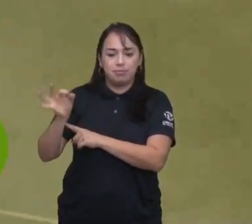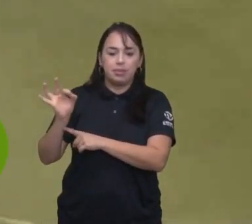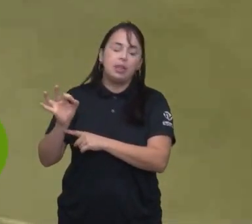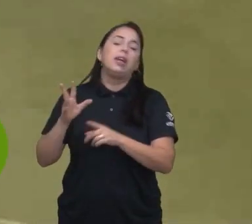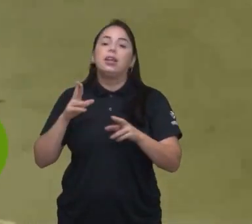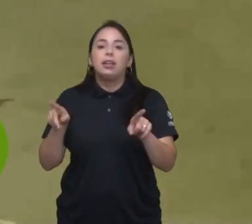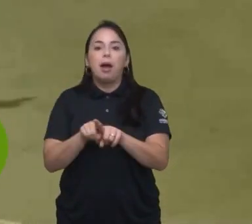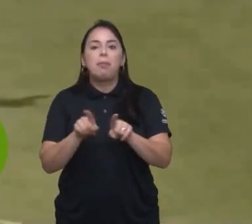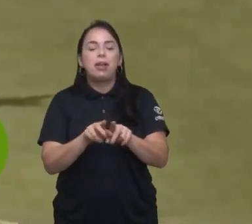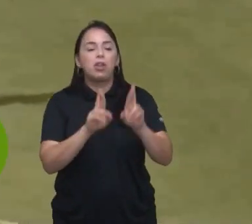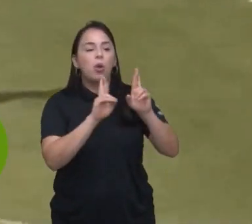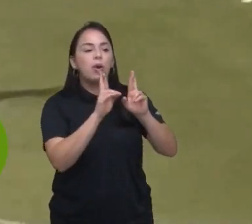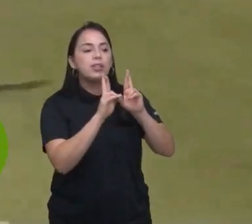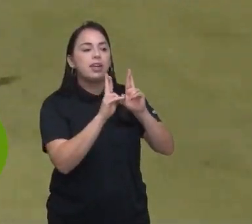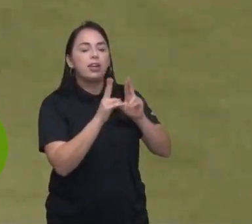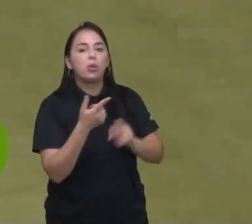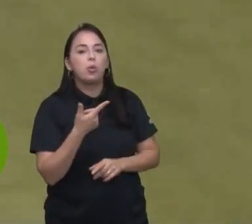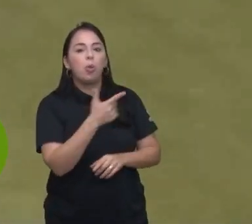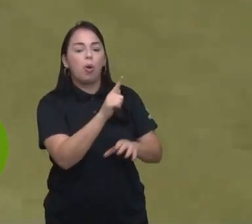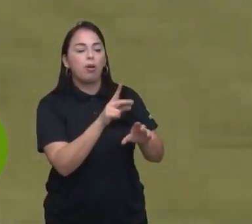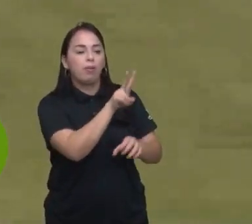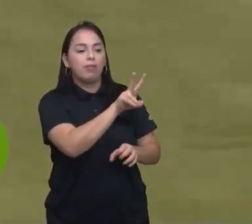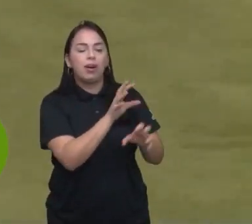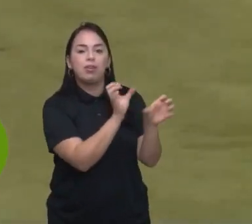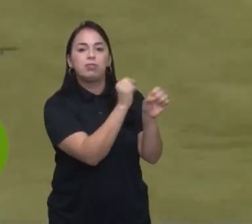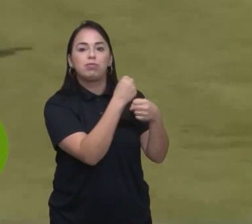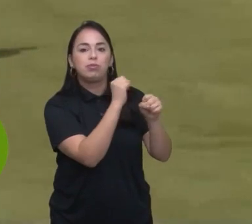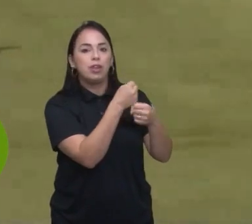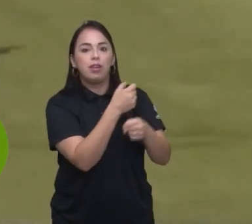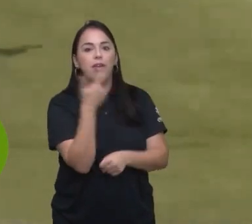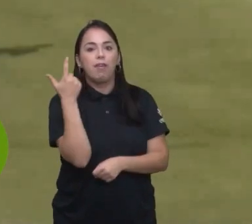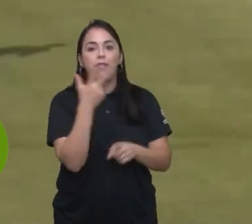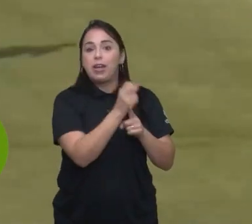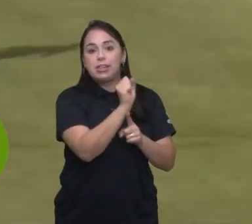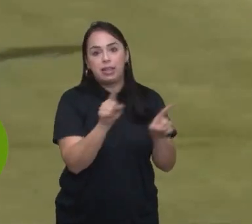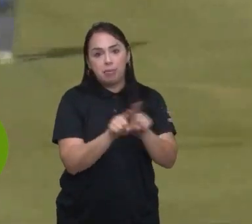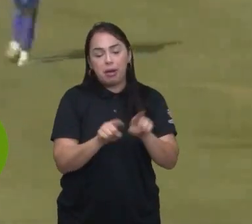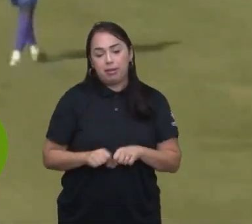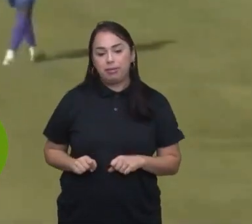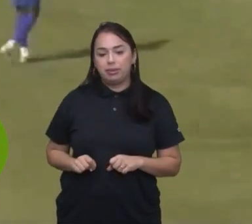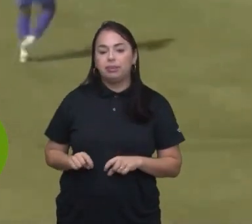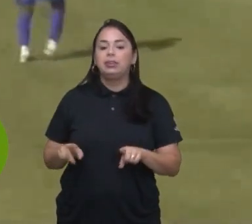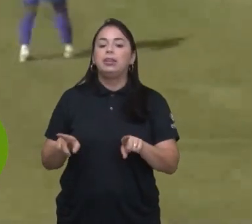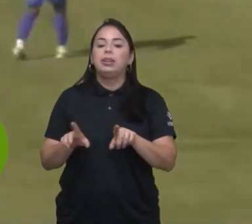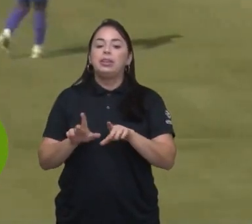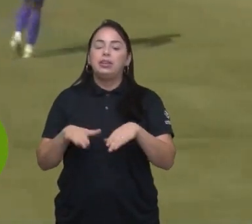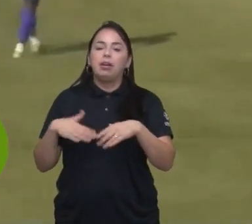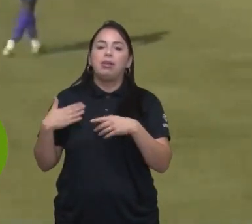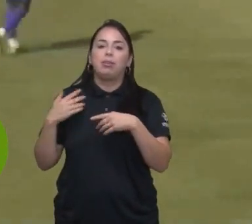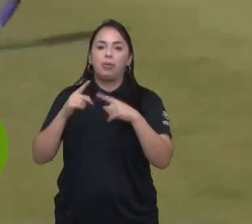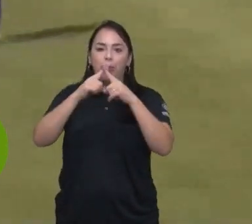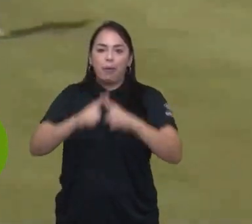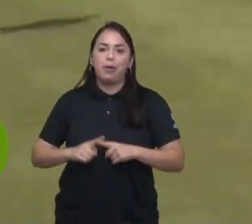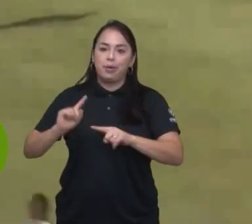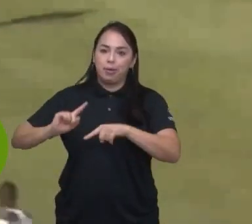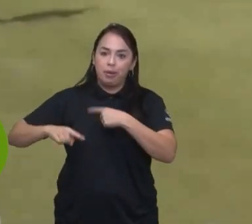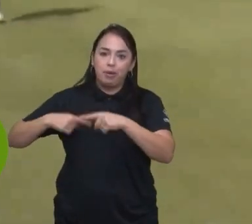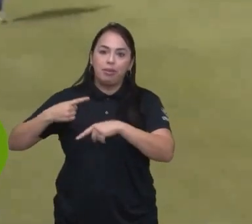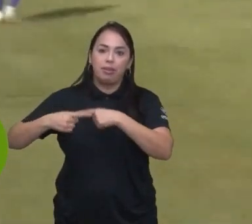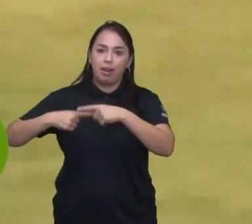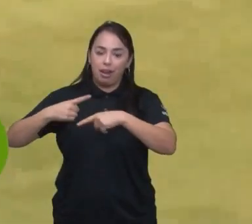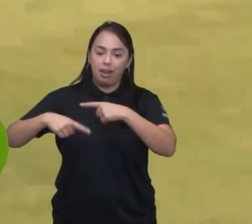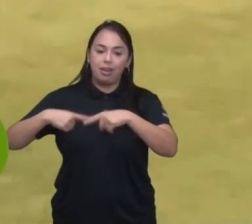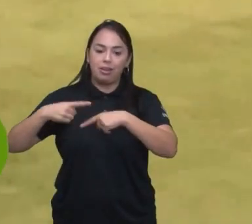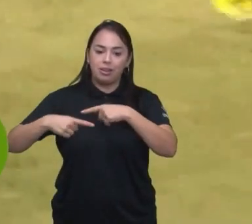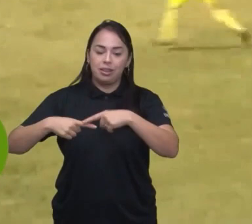torcer para que o votuporanguense não ganhasse do Comercial. Em mais um jogo arrastado, a partida foi decidida nos minutos